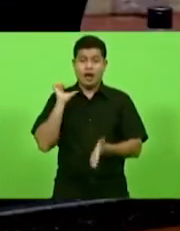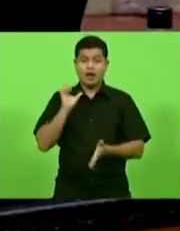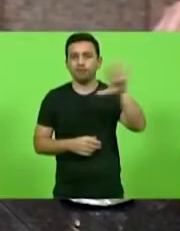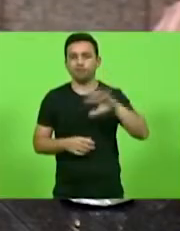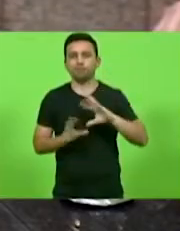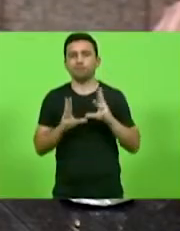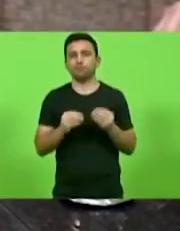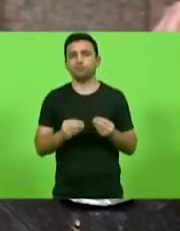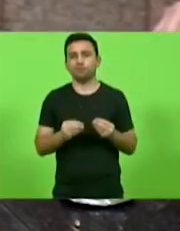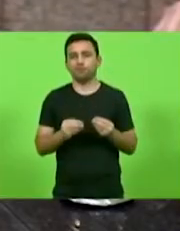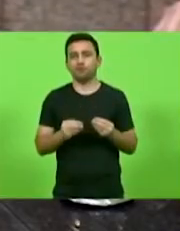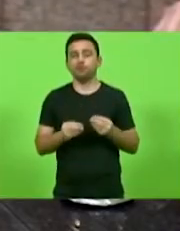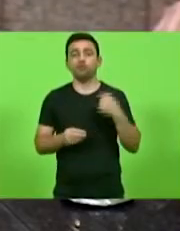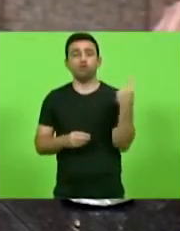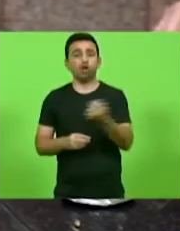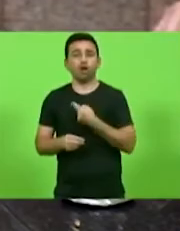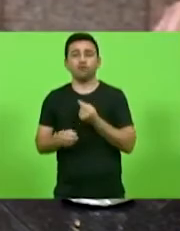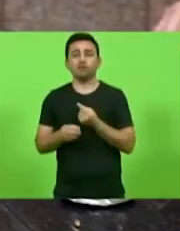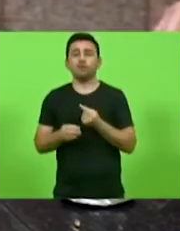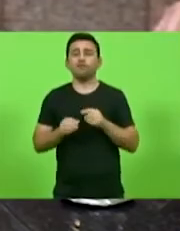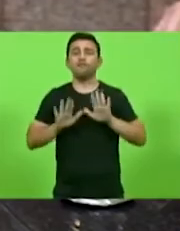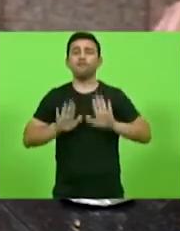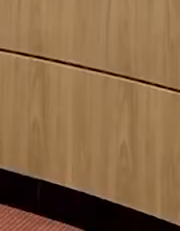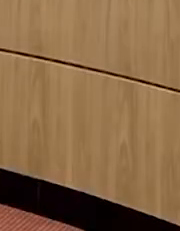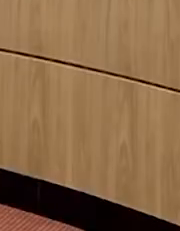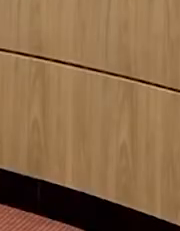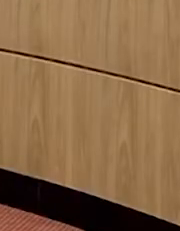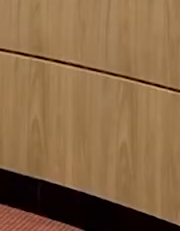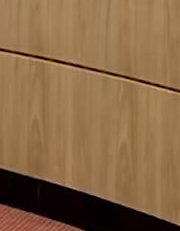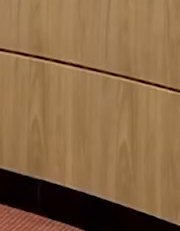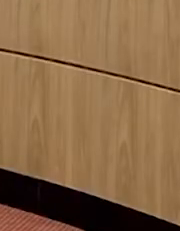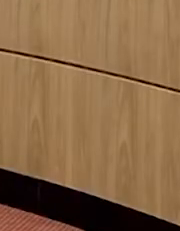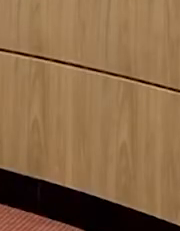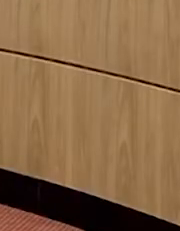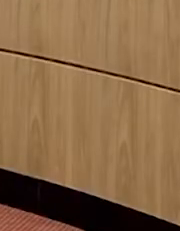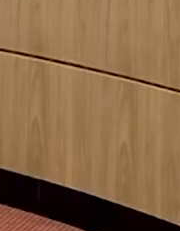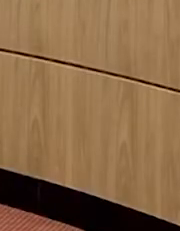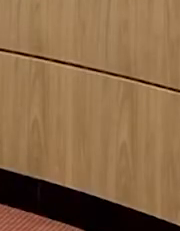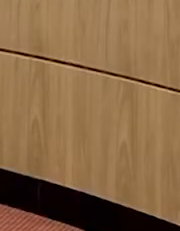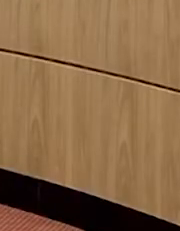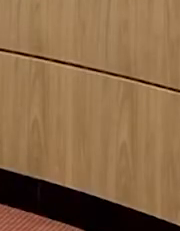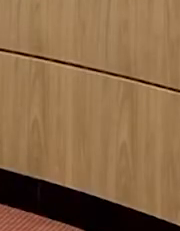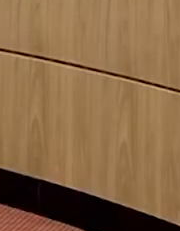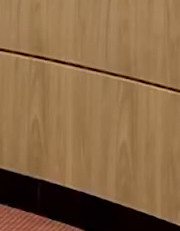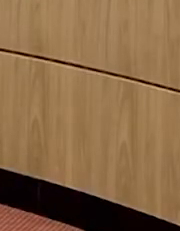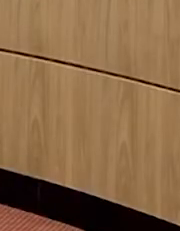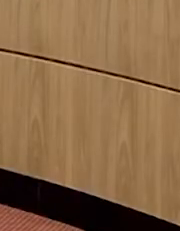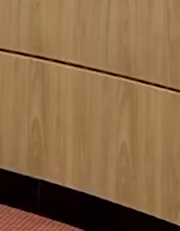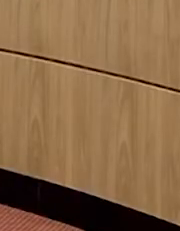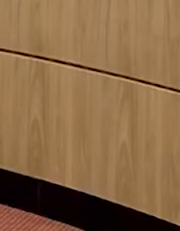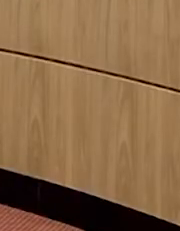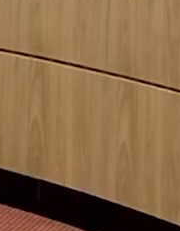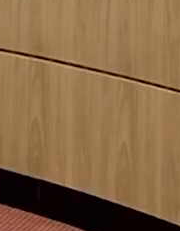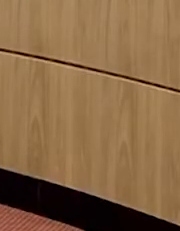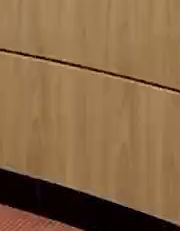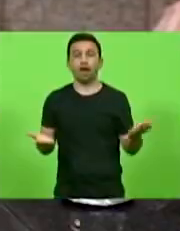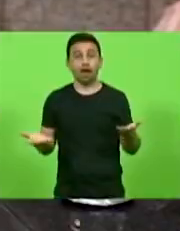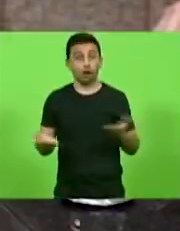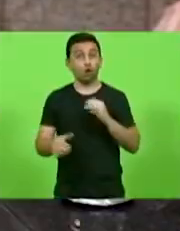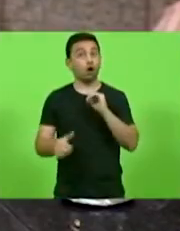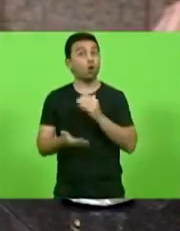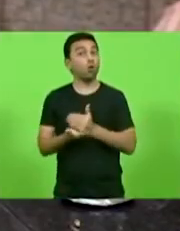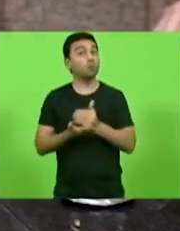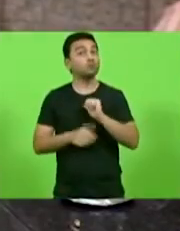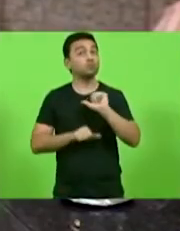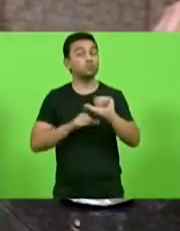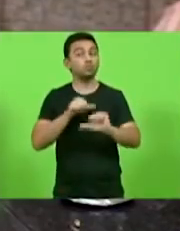com o volume arrecadado por Santa Catarina e destinado a Brasília, e que não tem retorno em investimentos aqui no estado. Nós